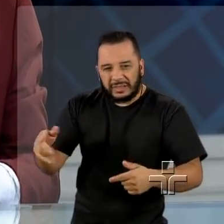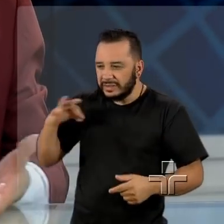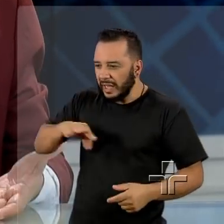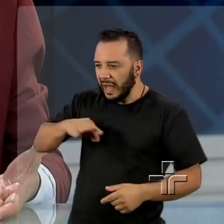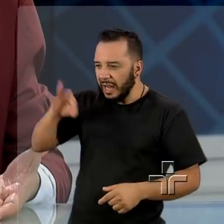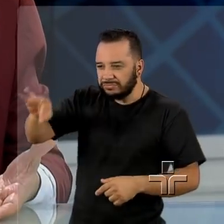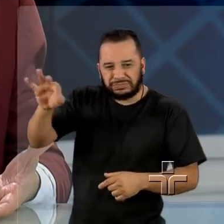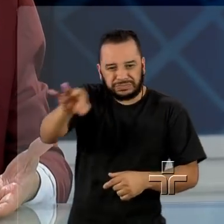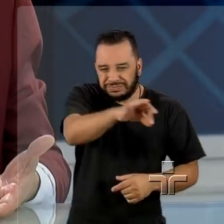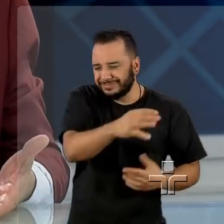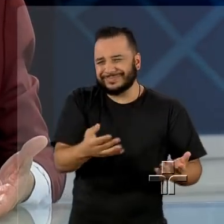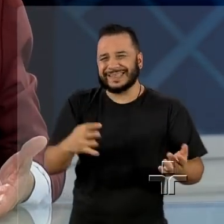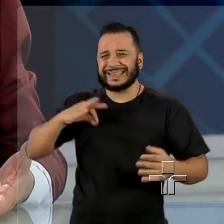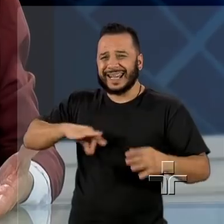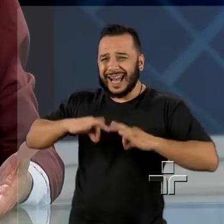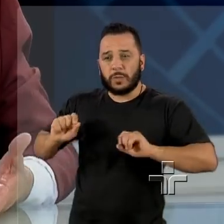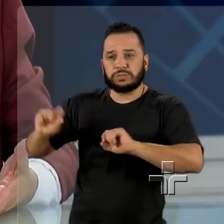contexto